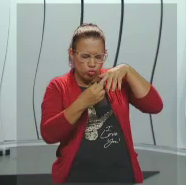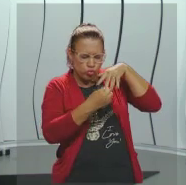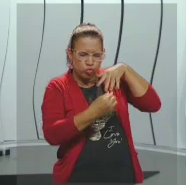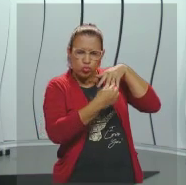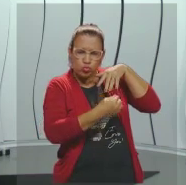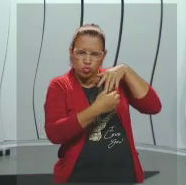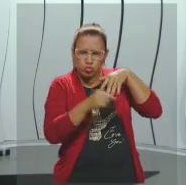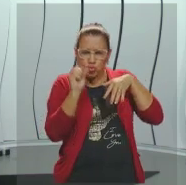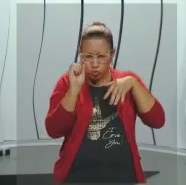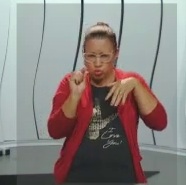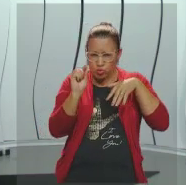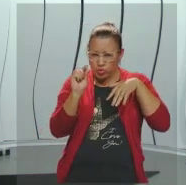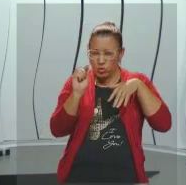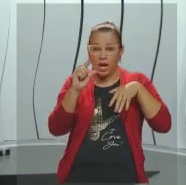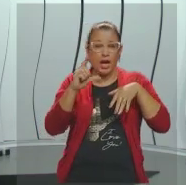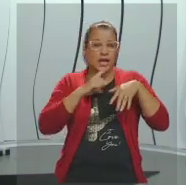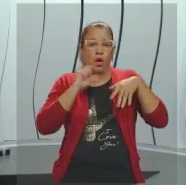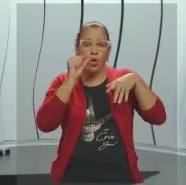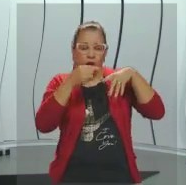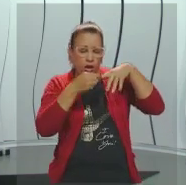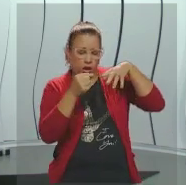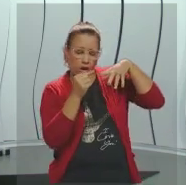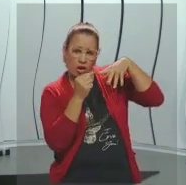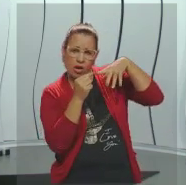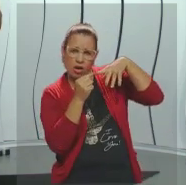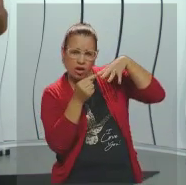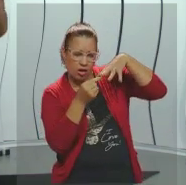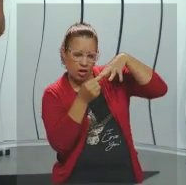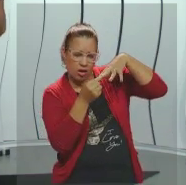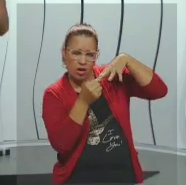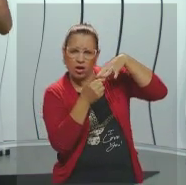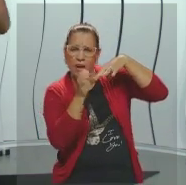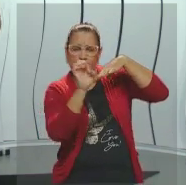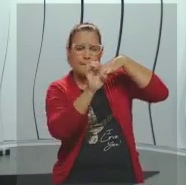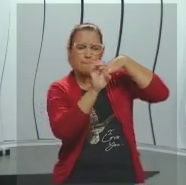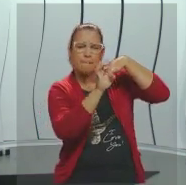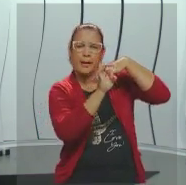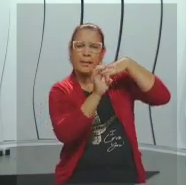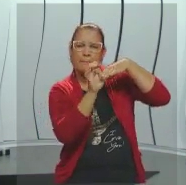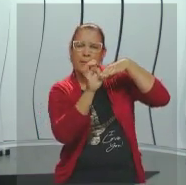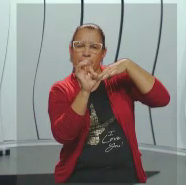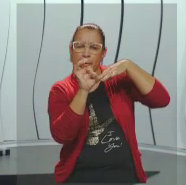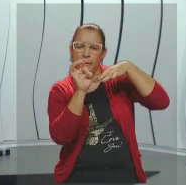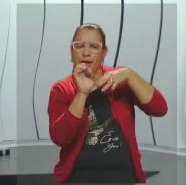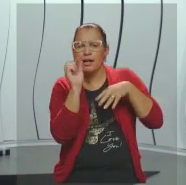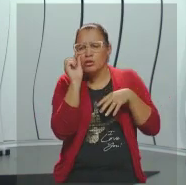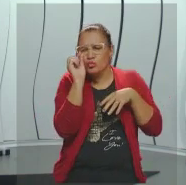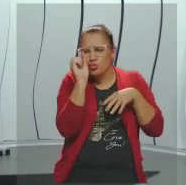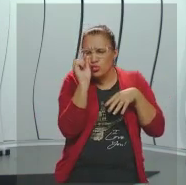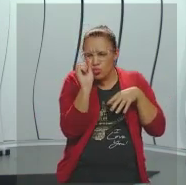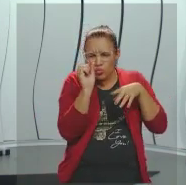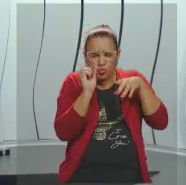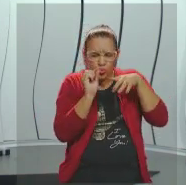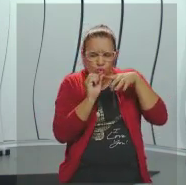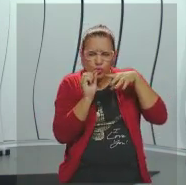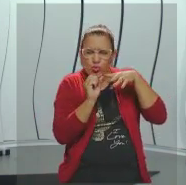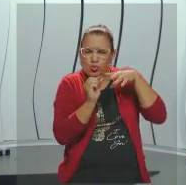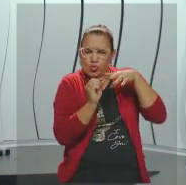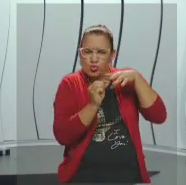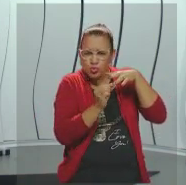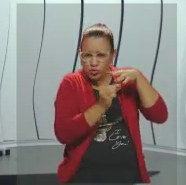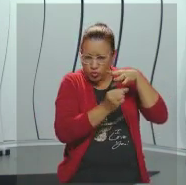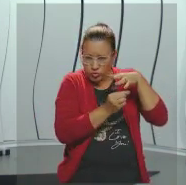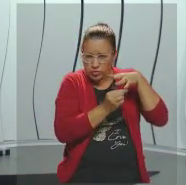pulmão, eles vão ter lá na pontinha deles esses alvéolos. Os alvéolos, eles são bem pequenininhos, são como pequenas